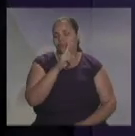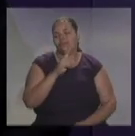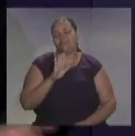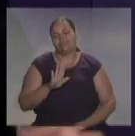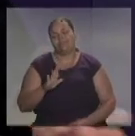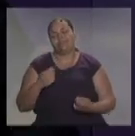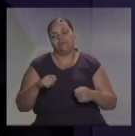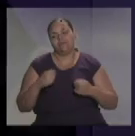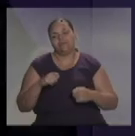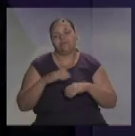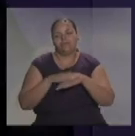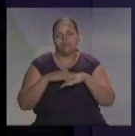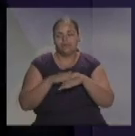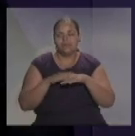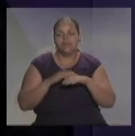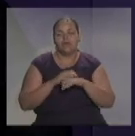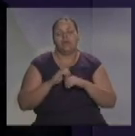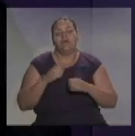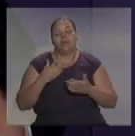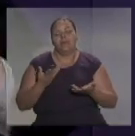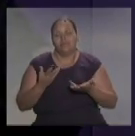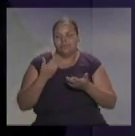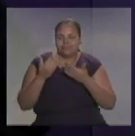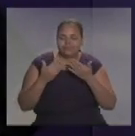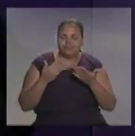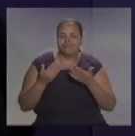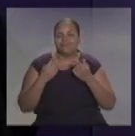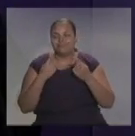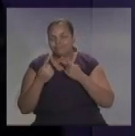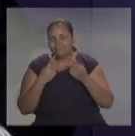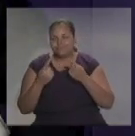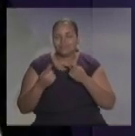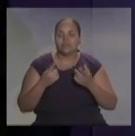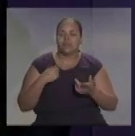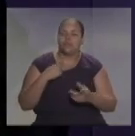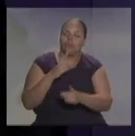dificuldades, mas a gente tem que ter um diálogo franco. A gente encontra, às vezes,